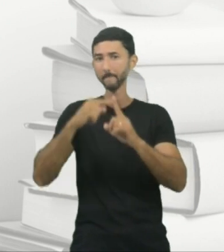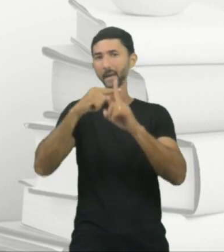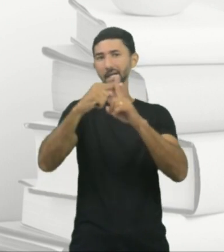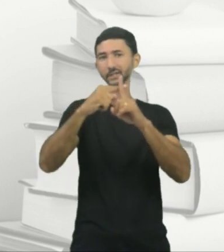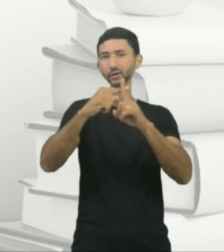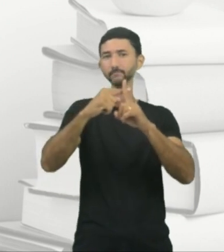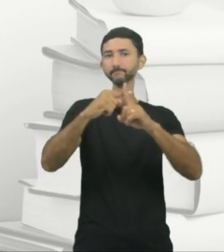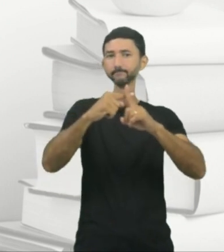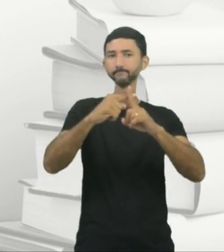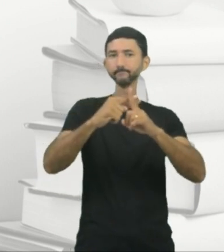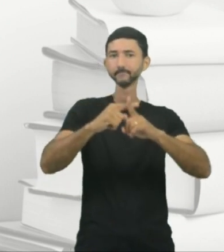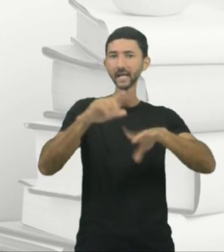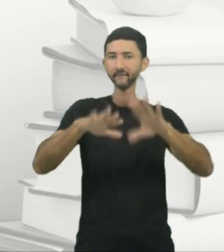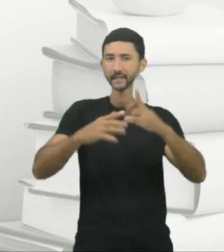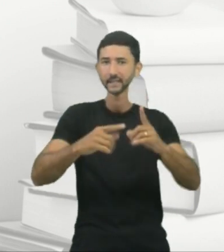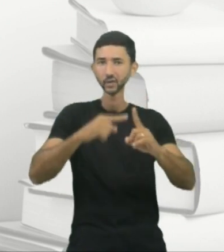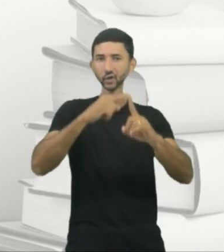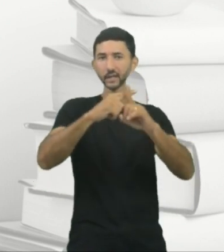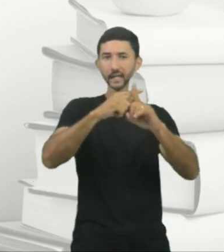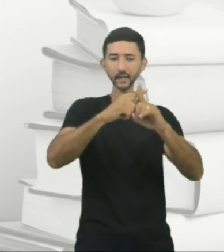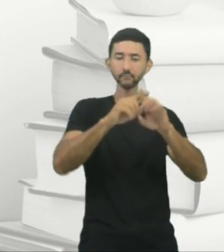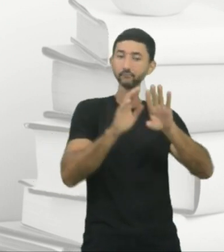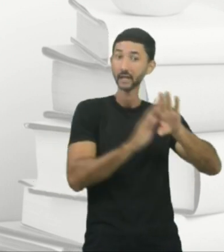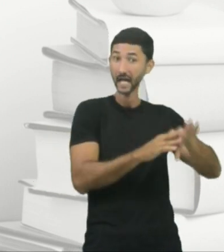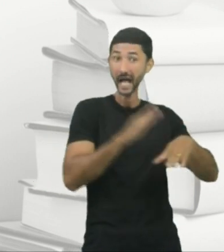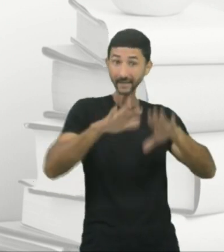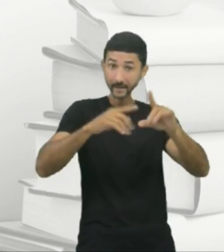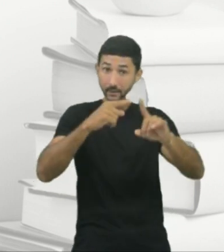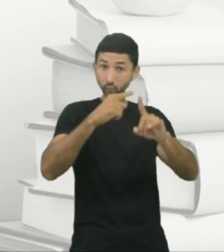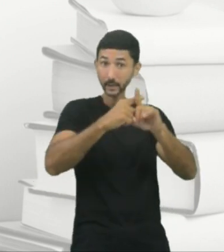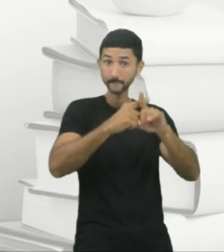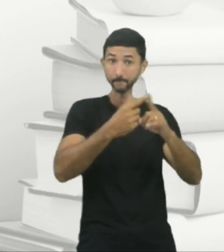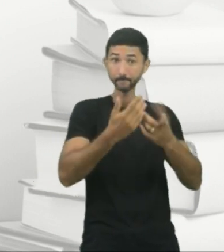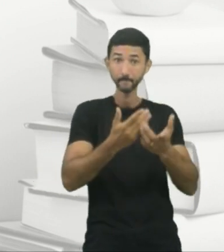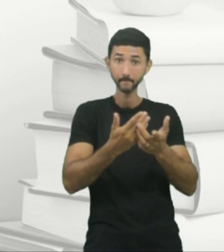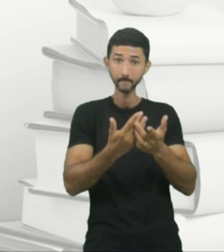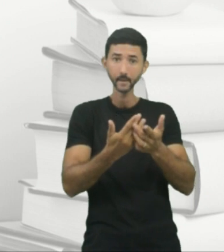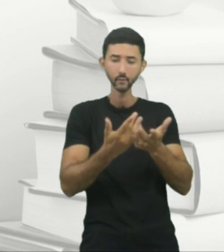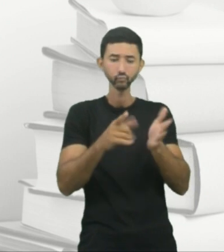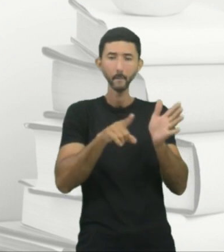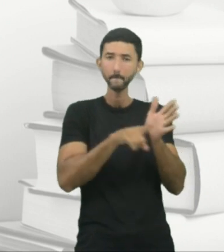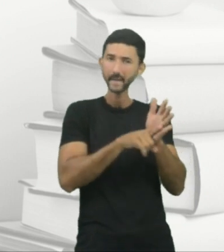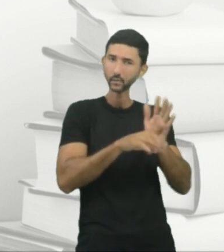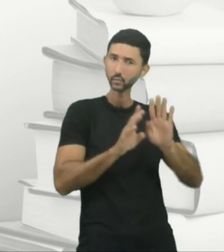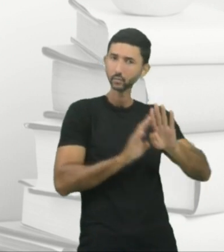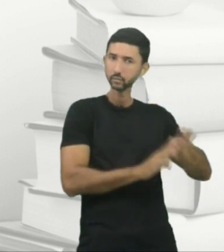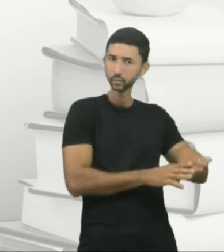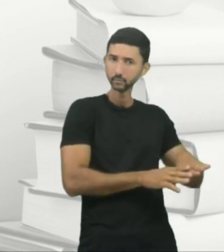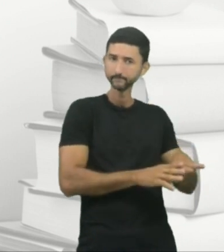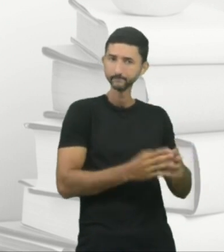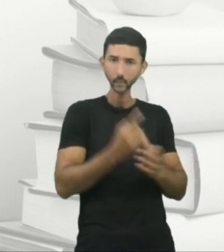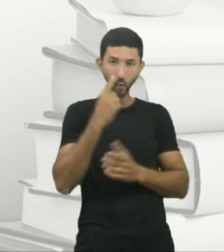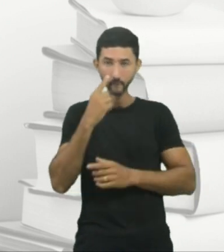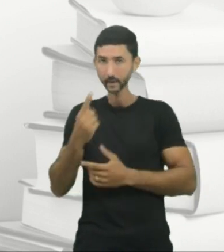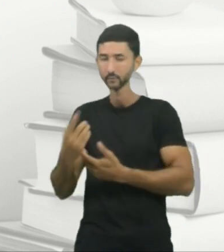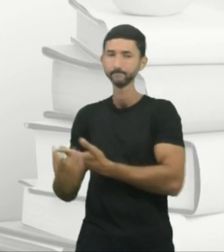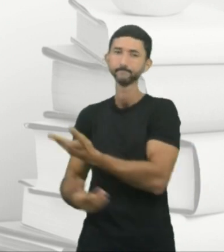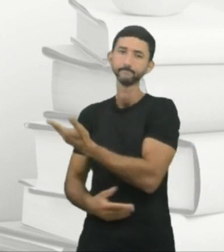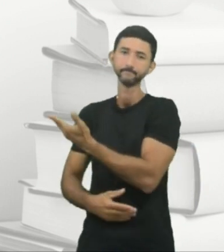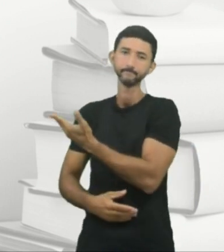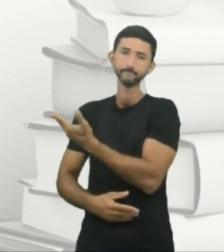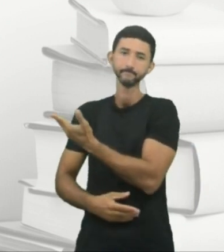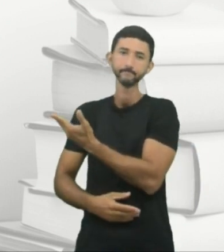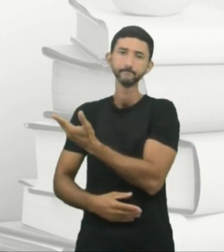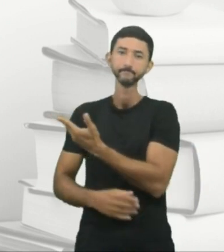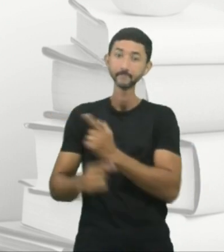mais. Só dele não ter o sinal de menos do lado, já significa que o número é positivo,